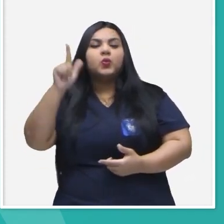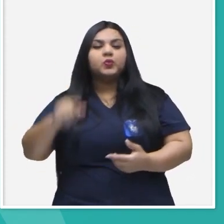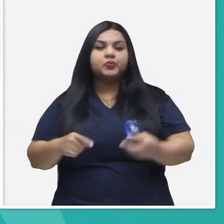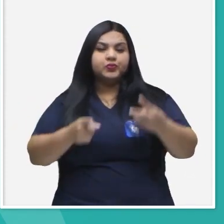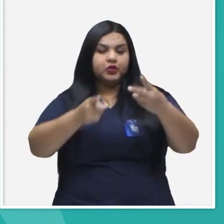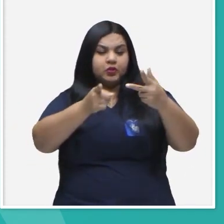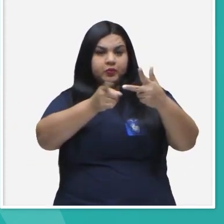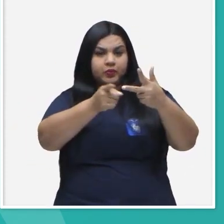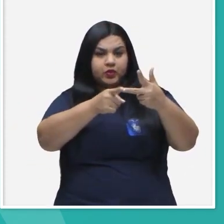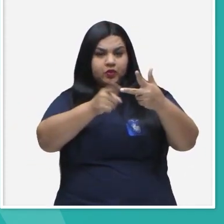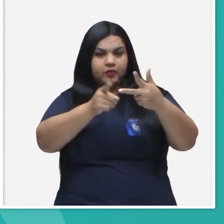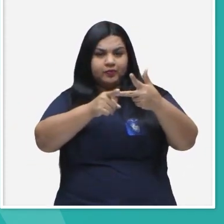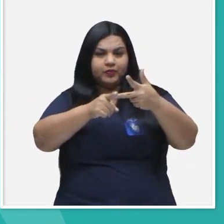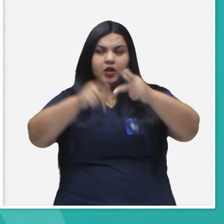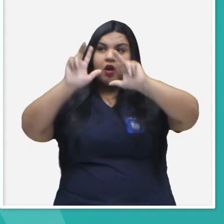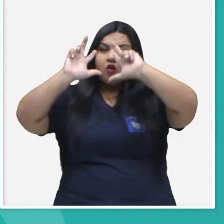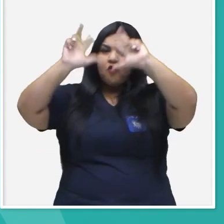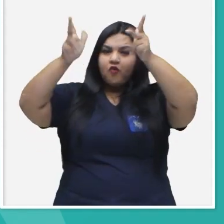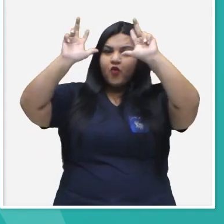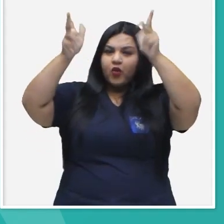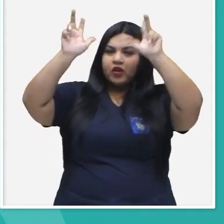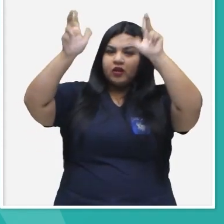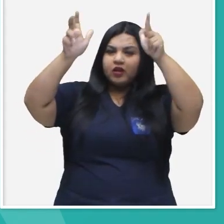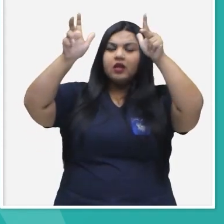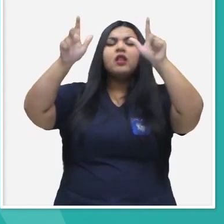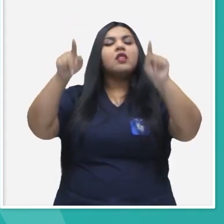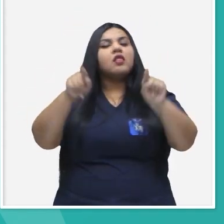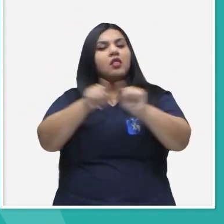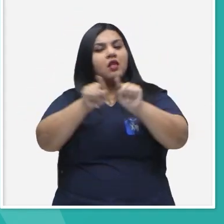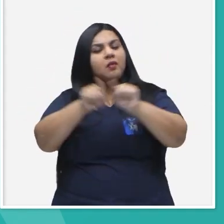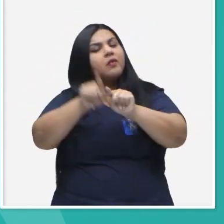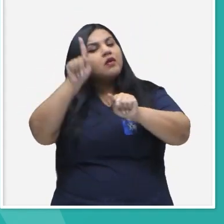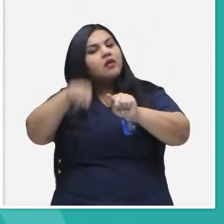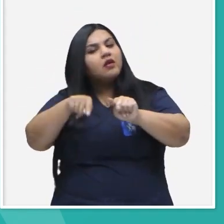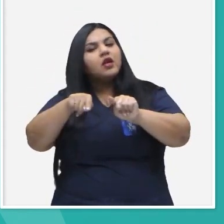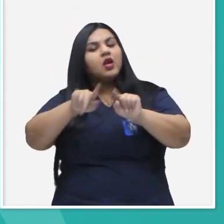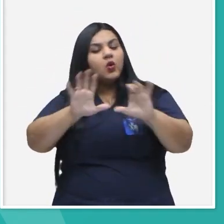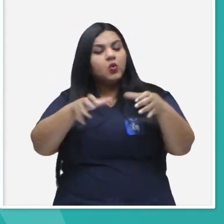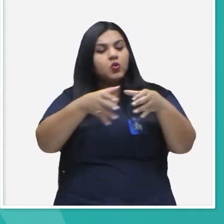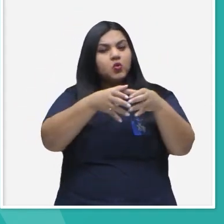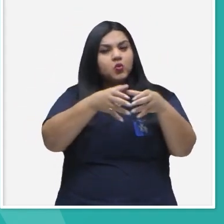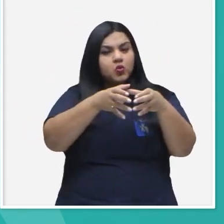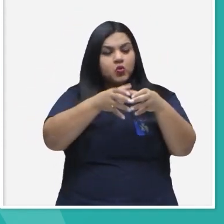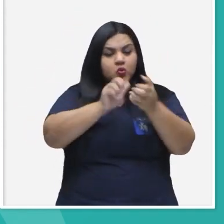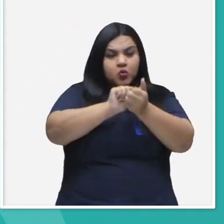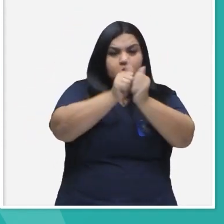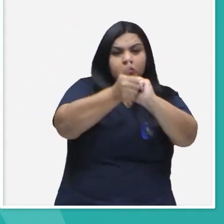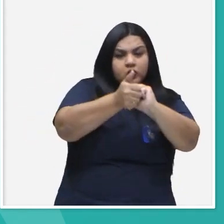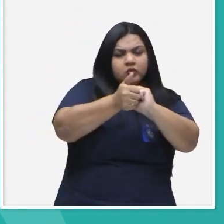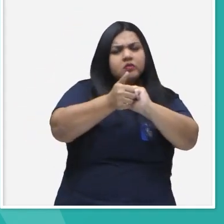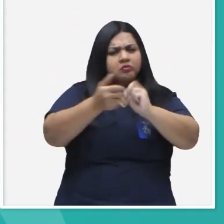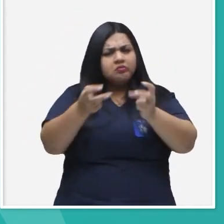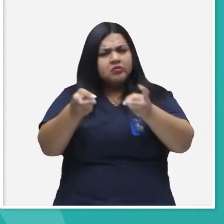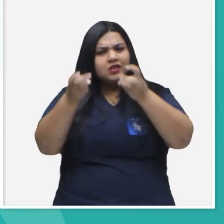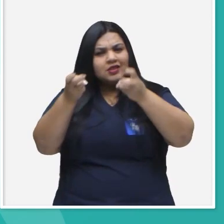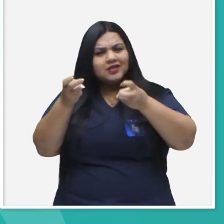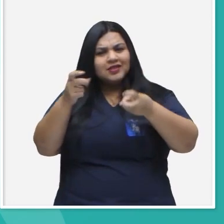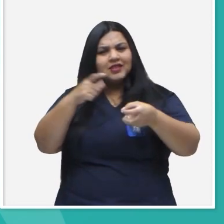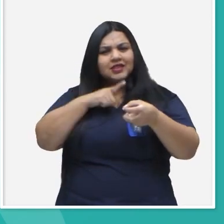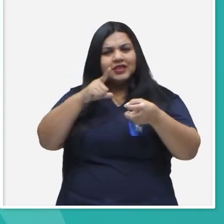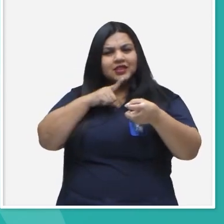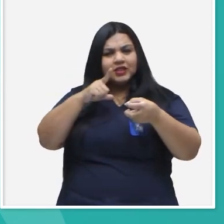o vôlei, podemos ir. O vôlei também é um esporte coletivo. Aqui a gente percebe que nós temos